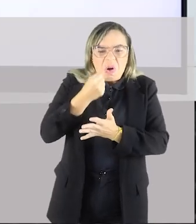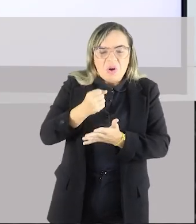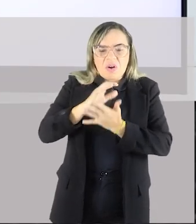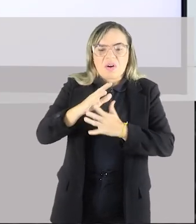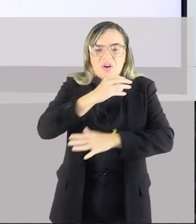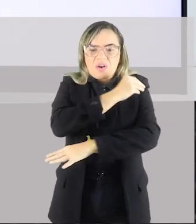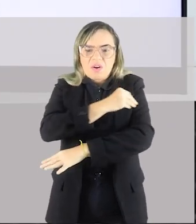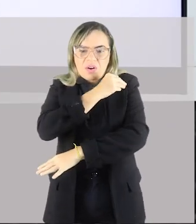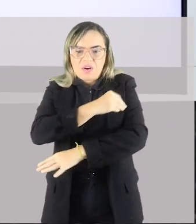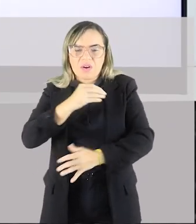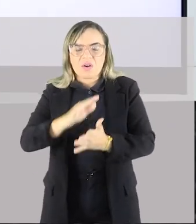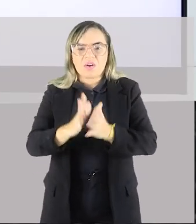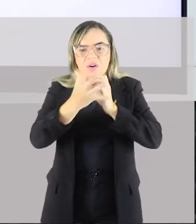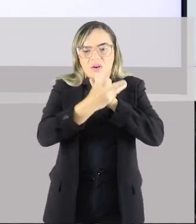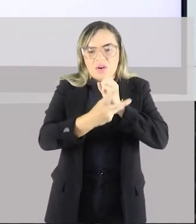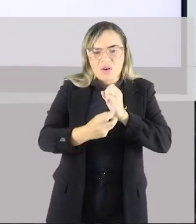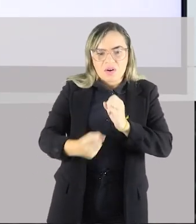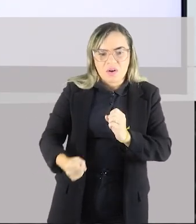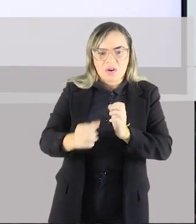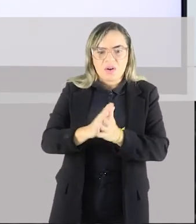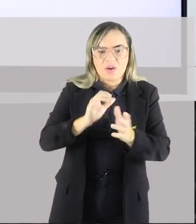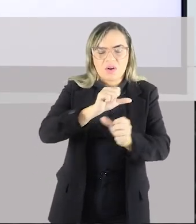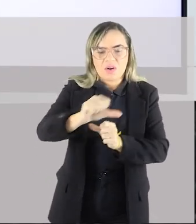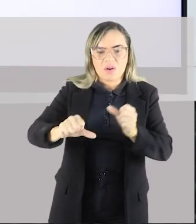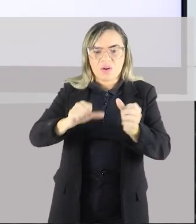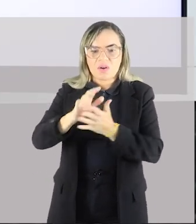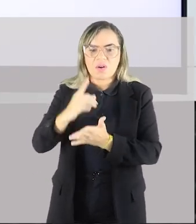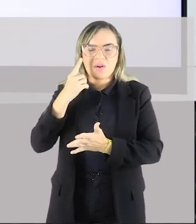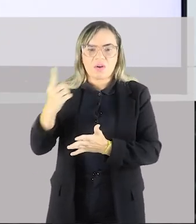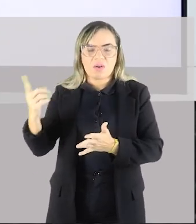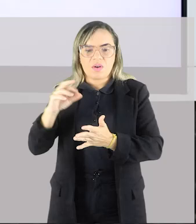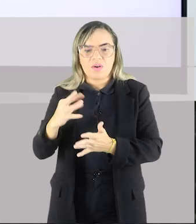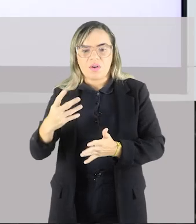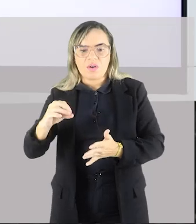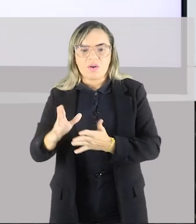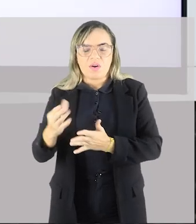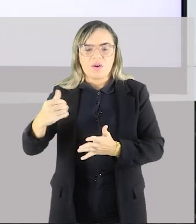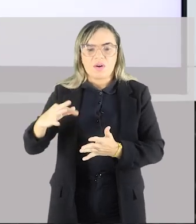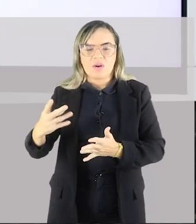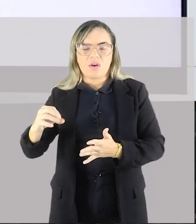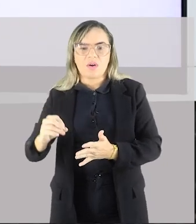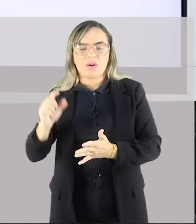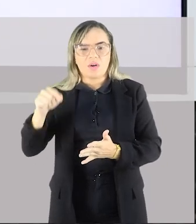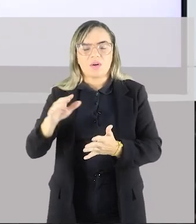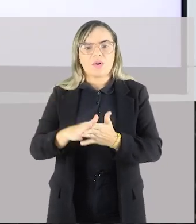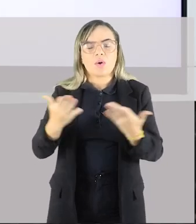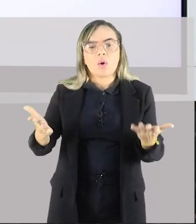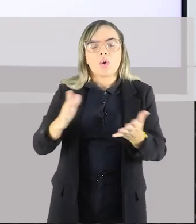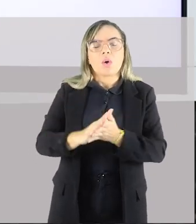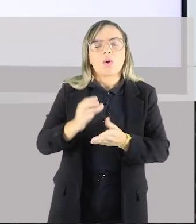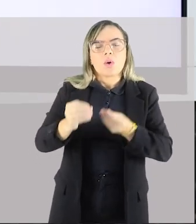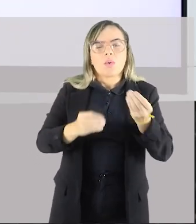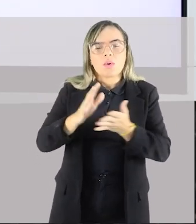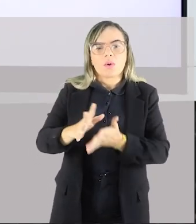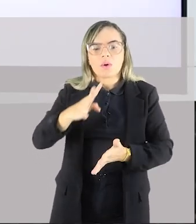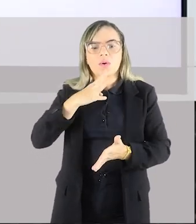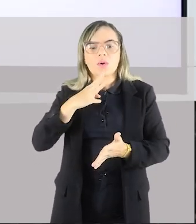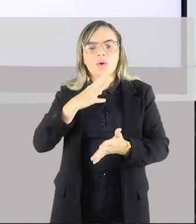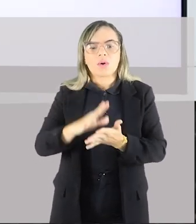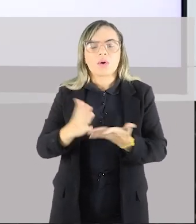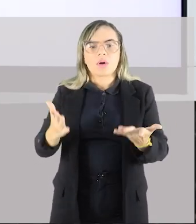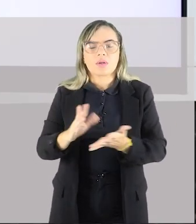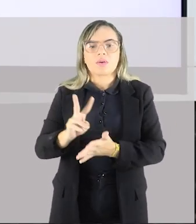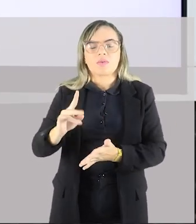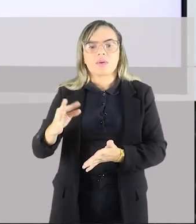etanol presente sofre oxidação e se transforma em ácido acético, que é o que a gente conhece como vinagre, tá? Para conservar as